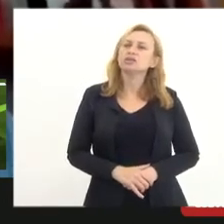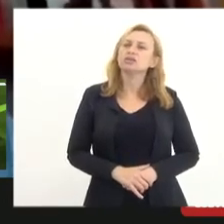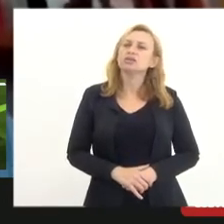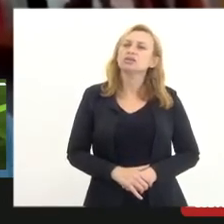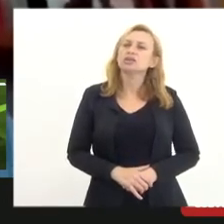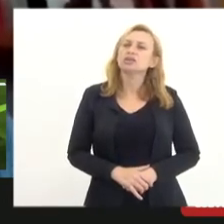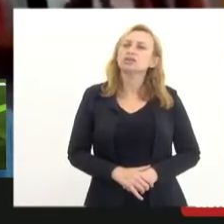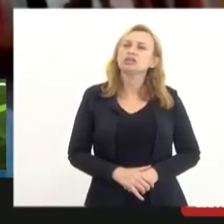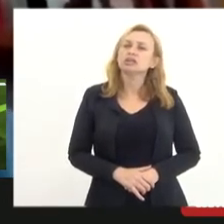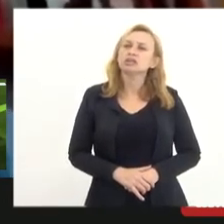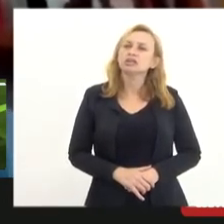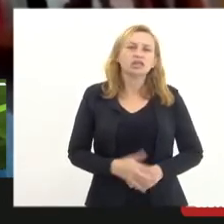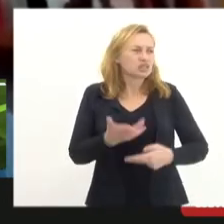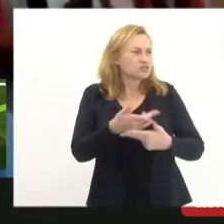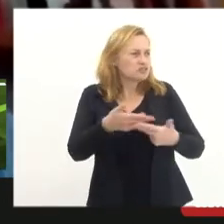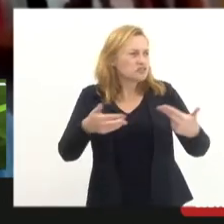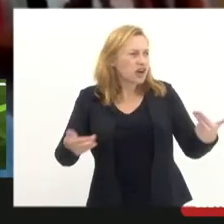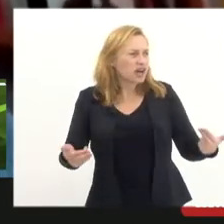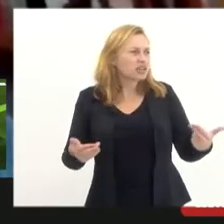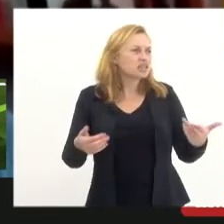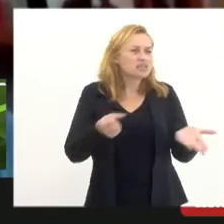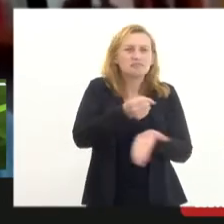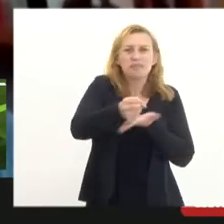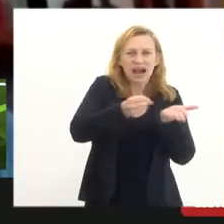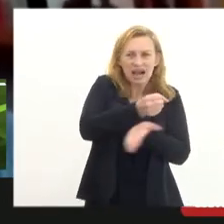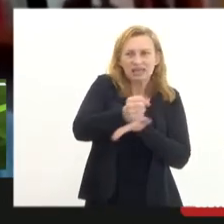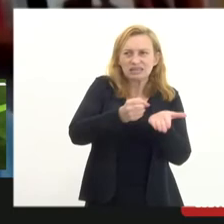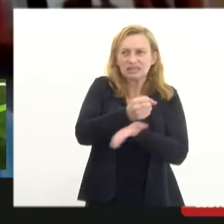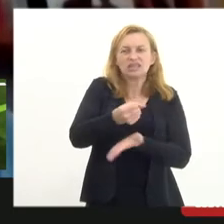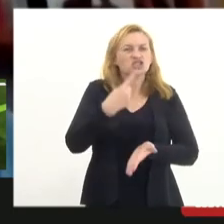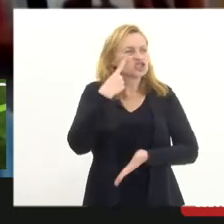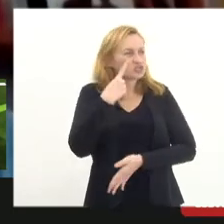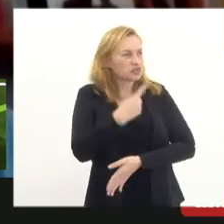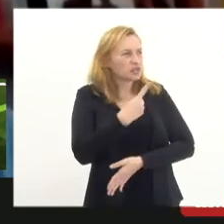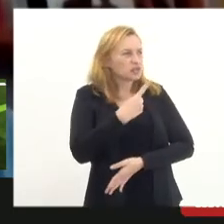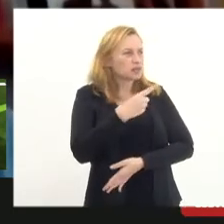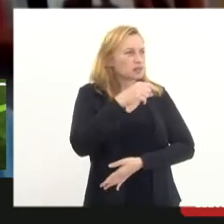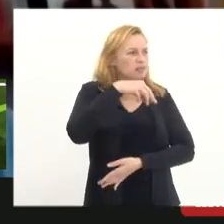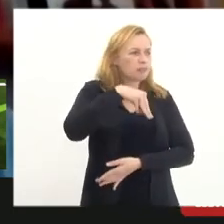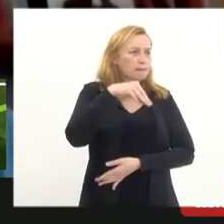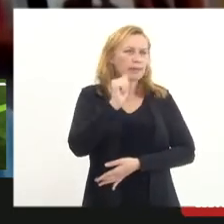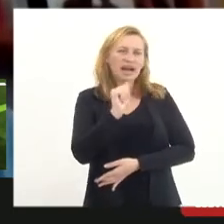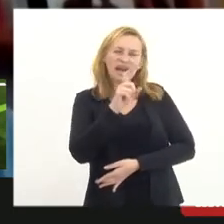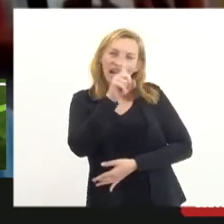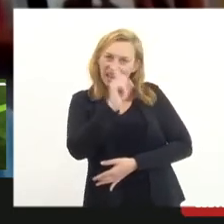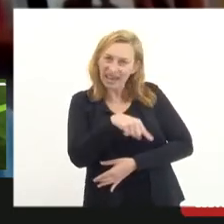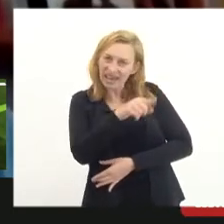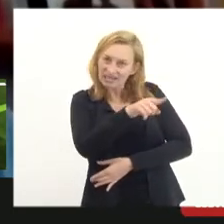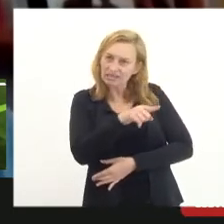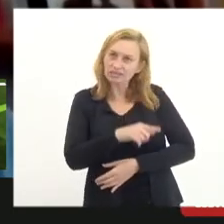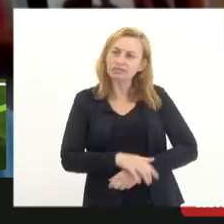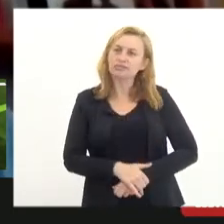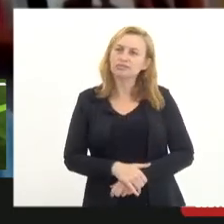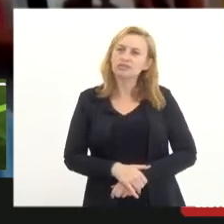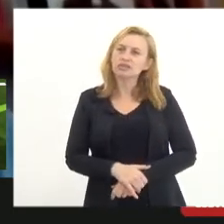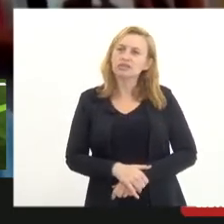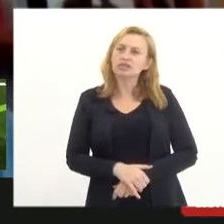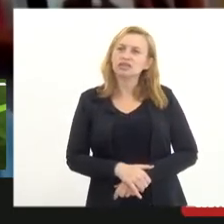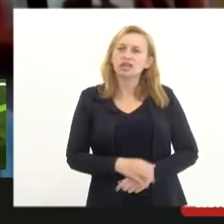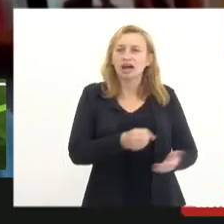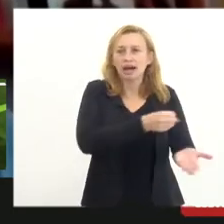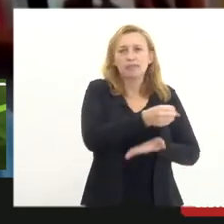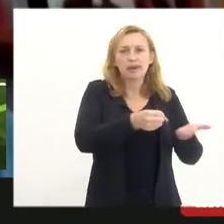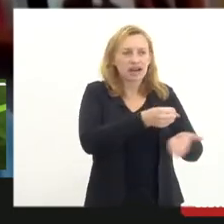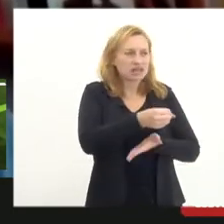Nós temos, quer dizer, várias bases. A gente olha, por exemplo, Macaé, né? Macaé, ela virou a base